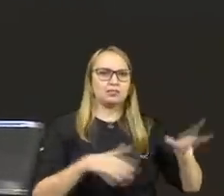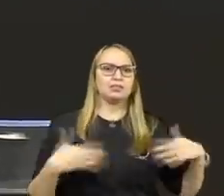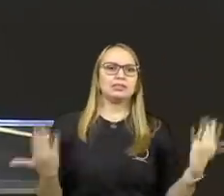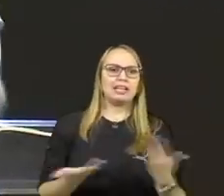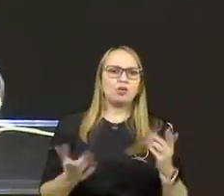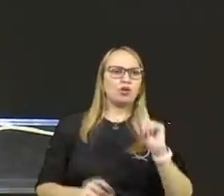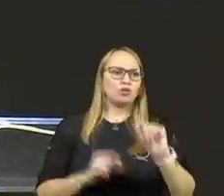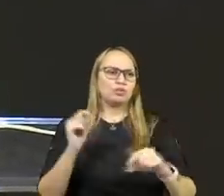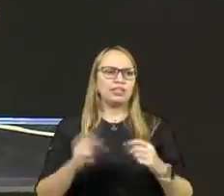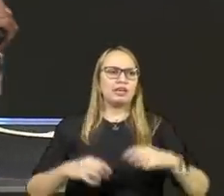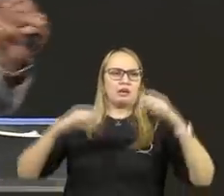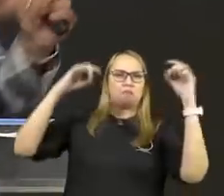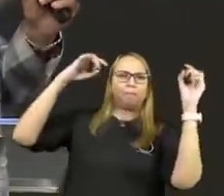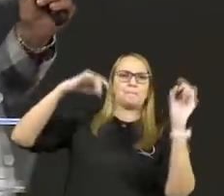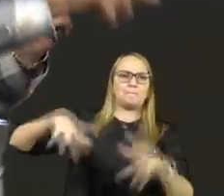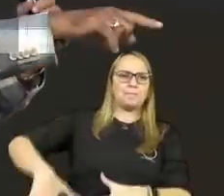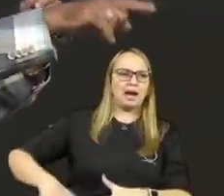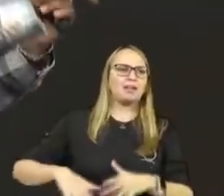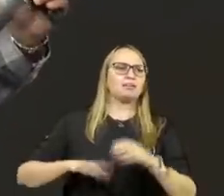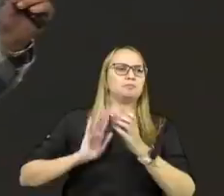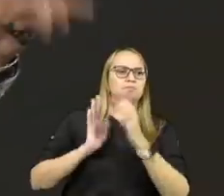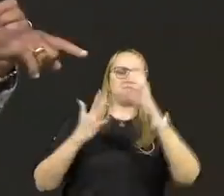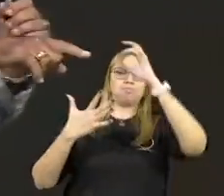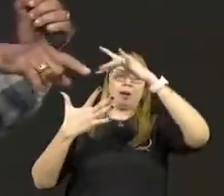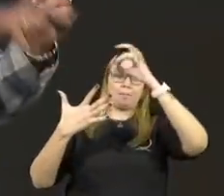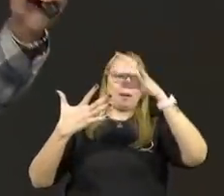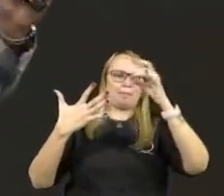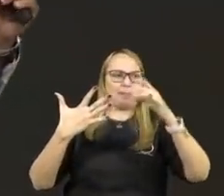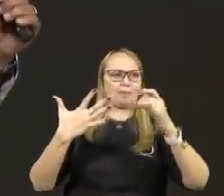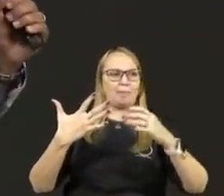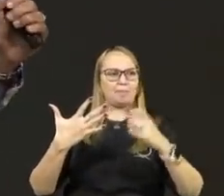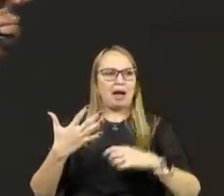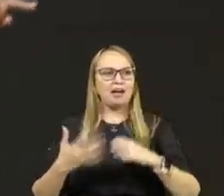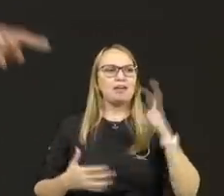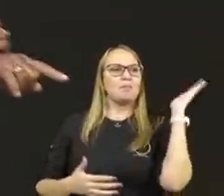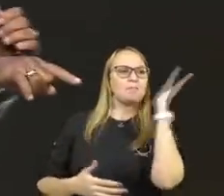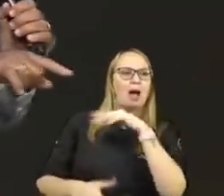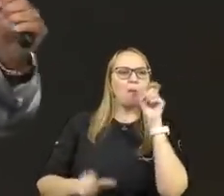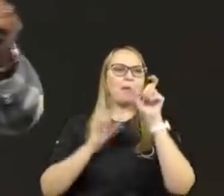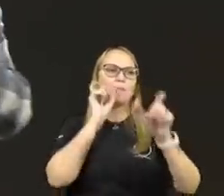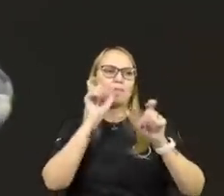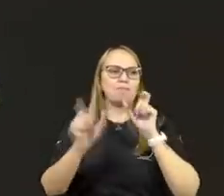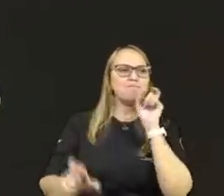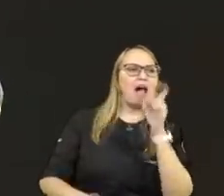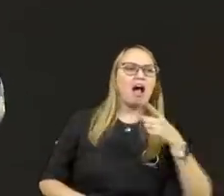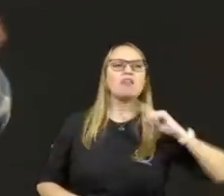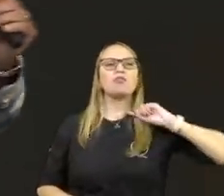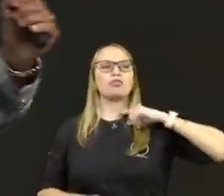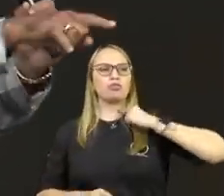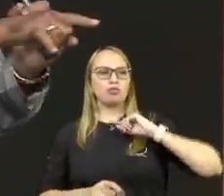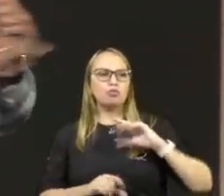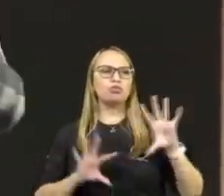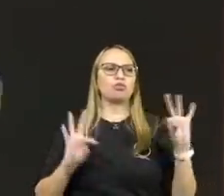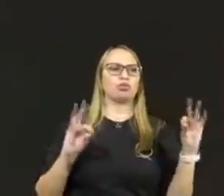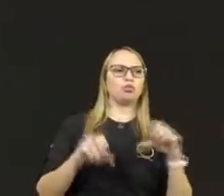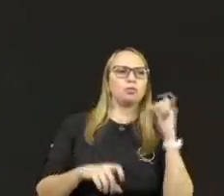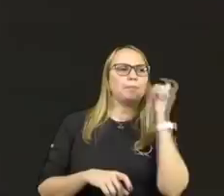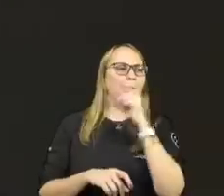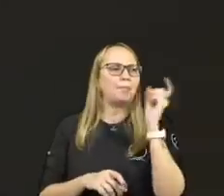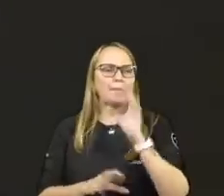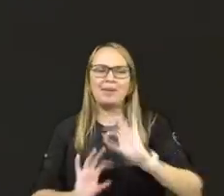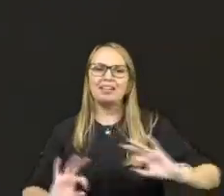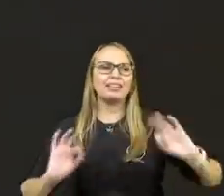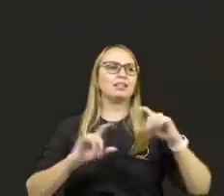de tudo, da ira, da cólera, da malícia, da maledicência, das palavras torpes da vossa boca, não mintais uns aos outros, porque já